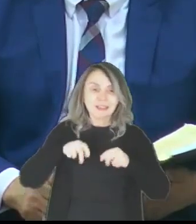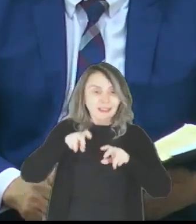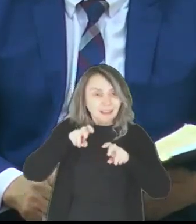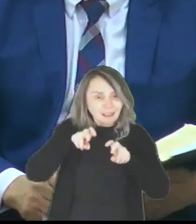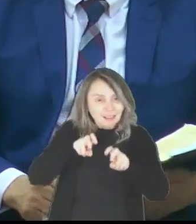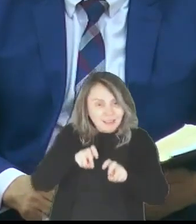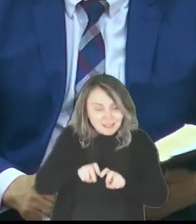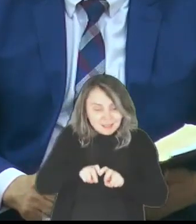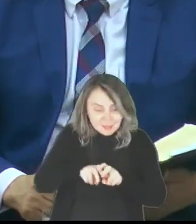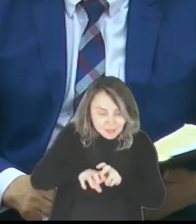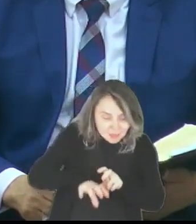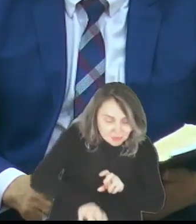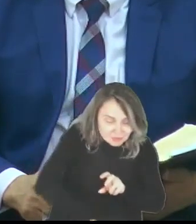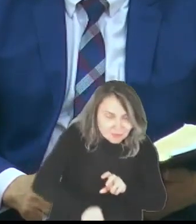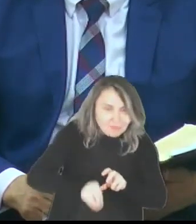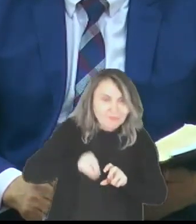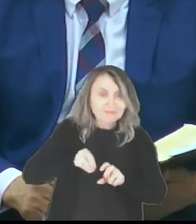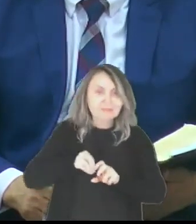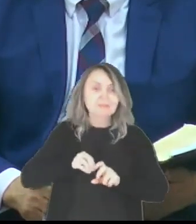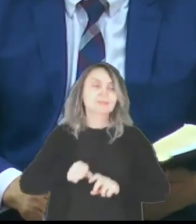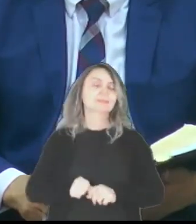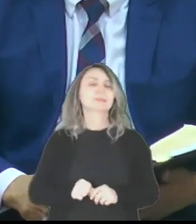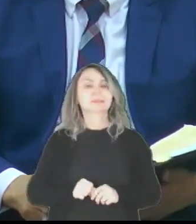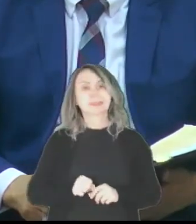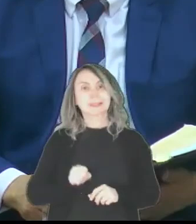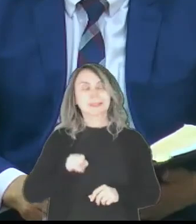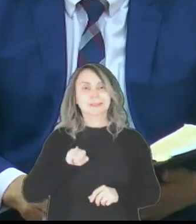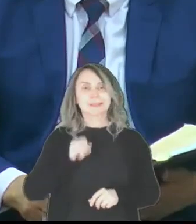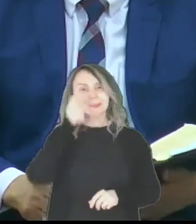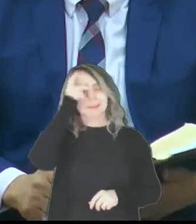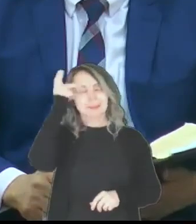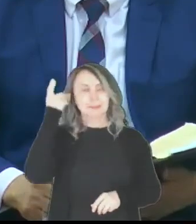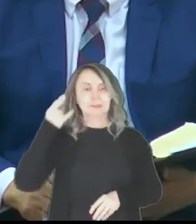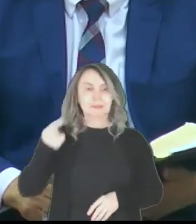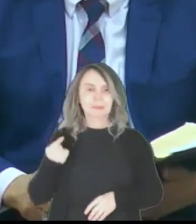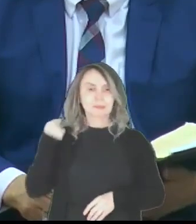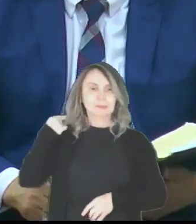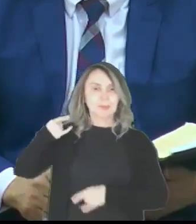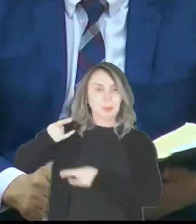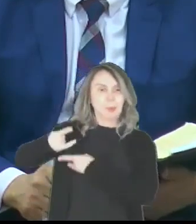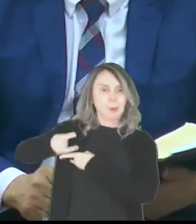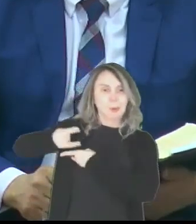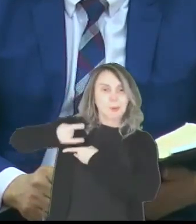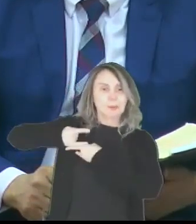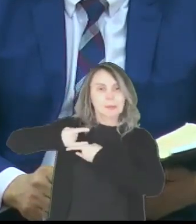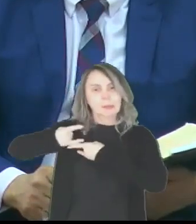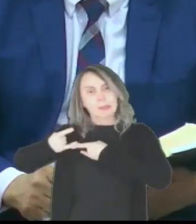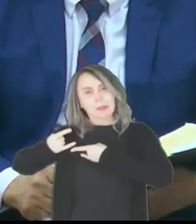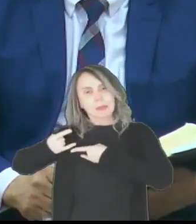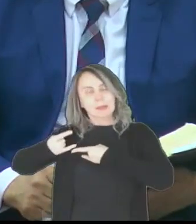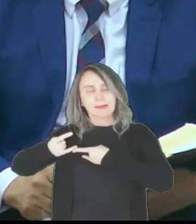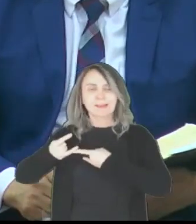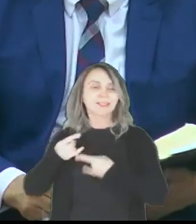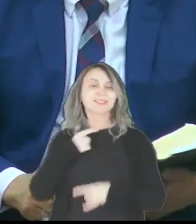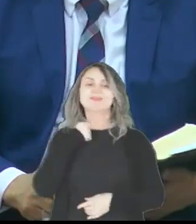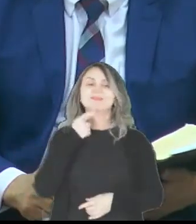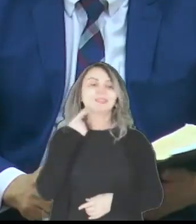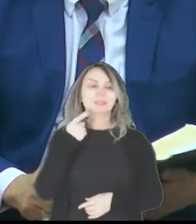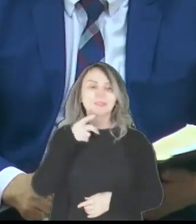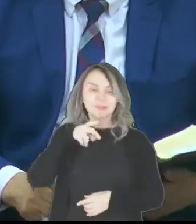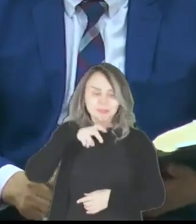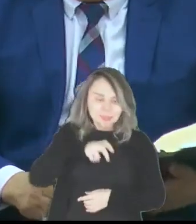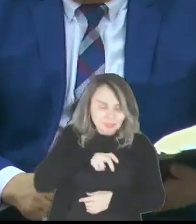Aleluia. Se a pessoa tivesse um problema na coluna, não podia pegar o maná. Se a pessoa não